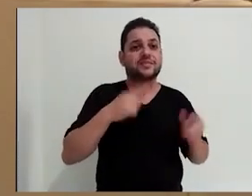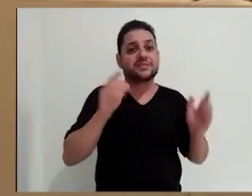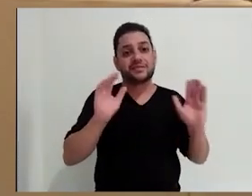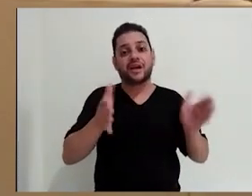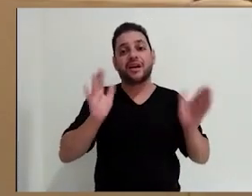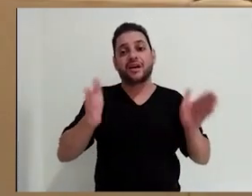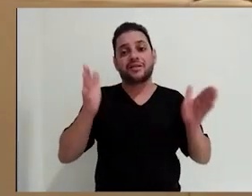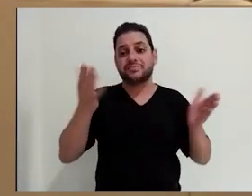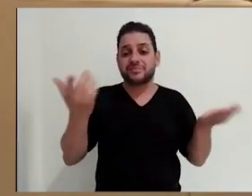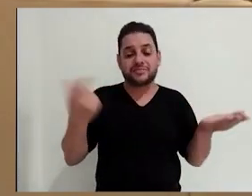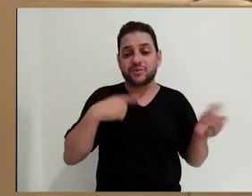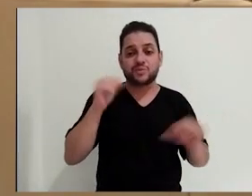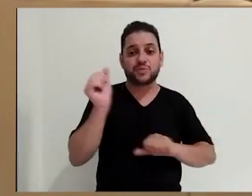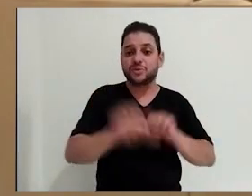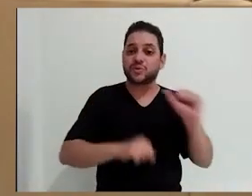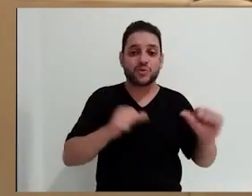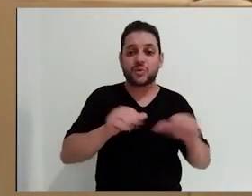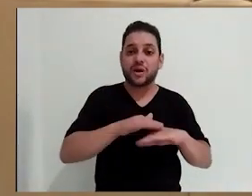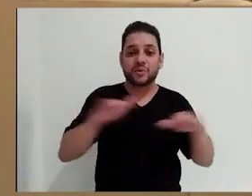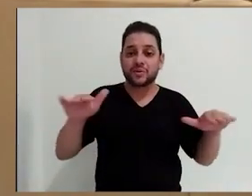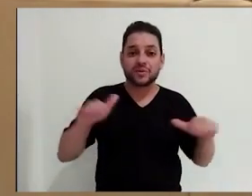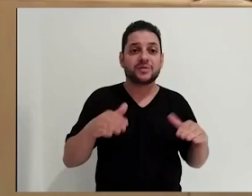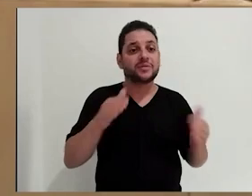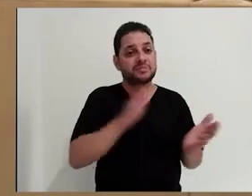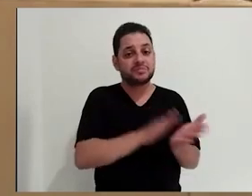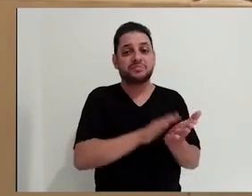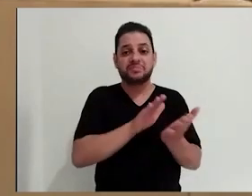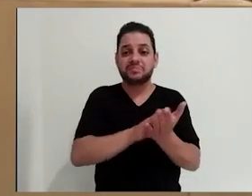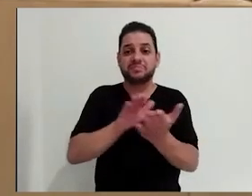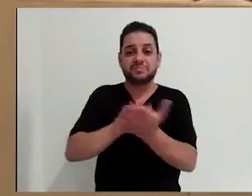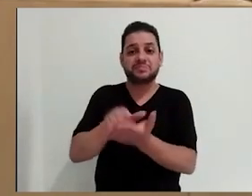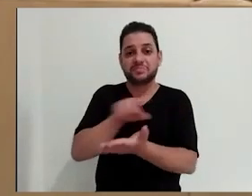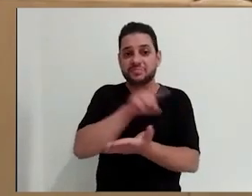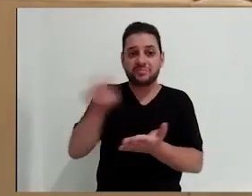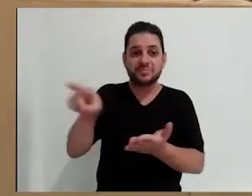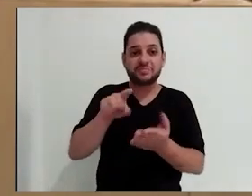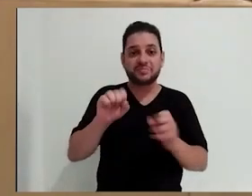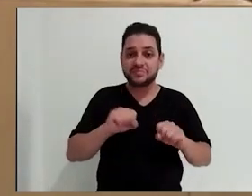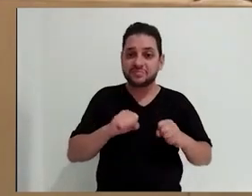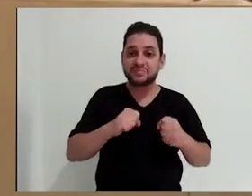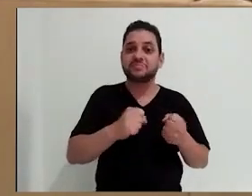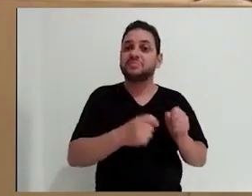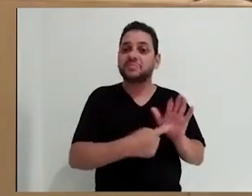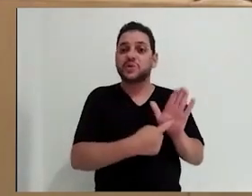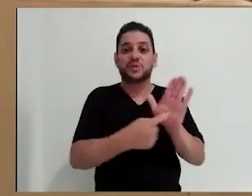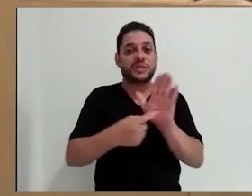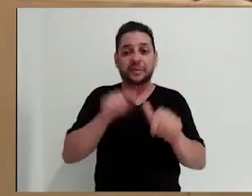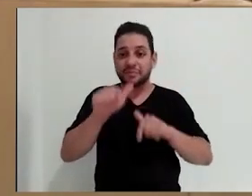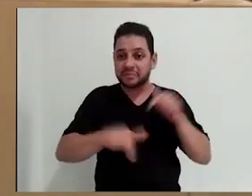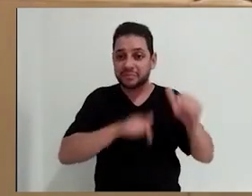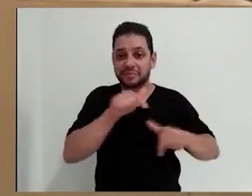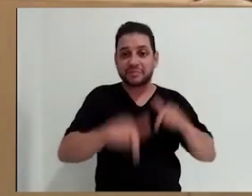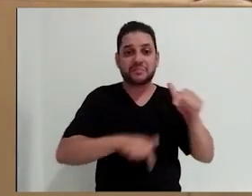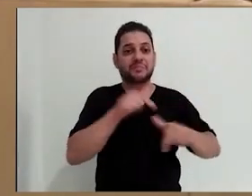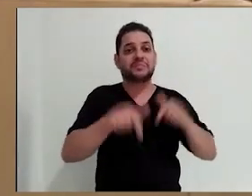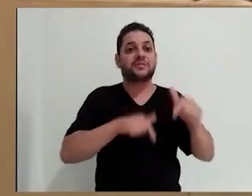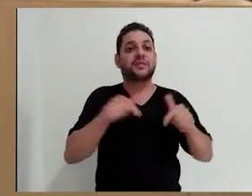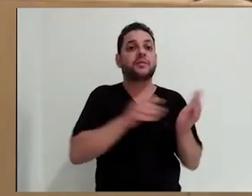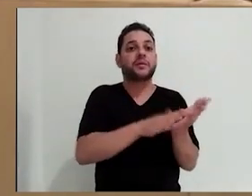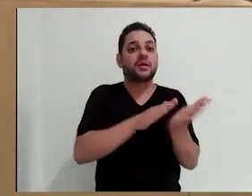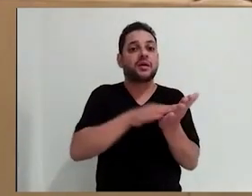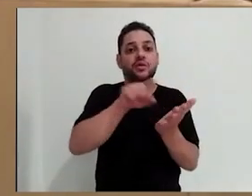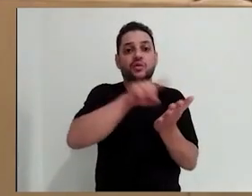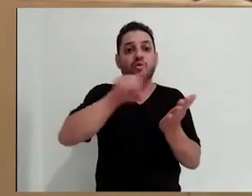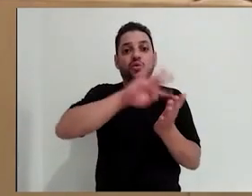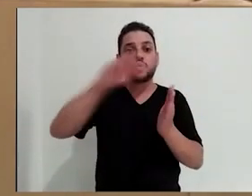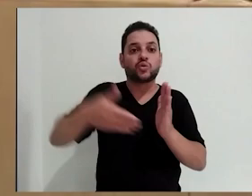sacrossanto. Acabou isso. Então, parabéns para vocês que fizeram a exposição, que trabalham, parabéns para todos que estão construindo esse